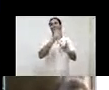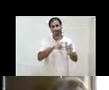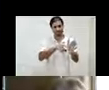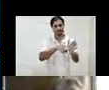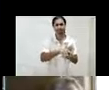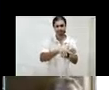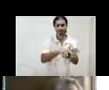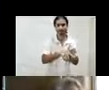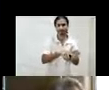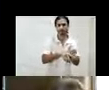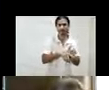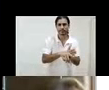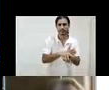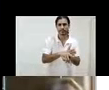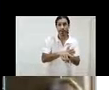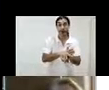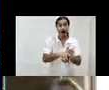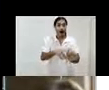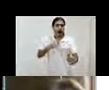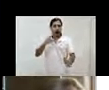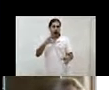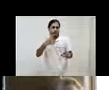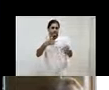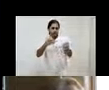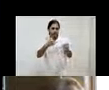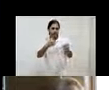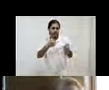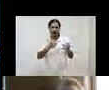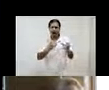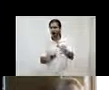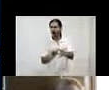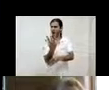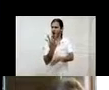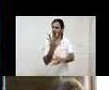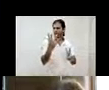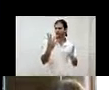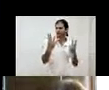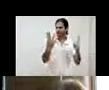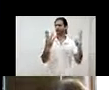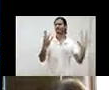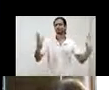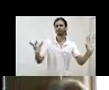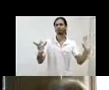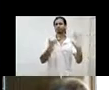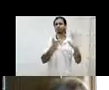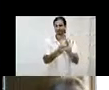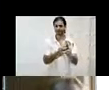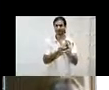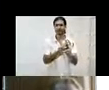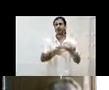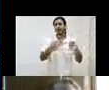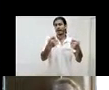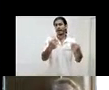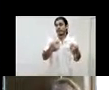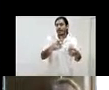acontecimentos e valores estão relacionados, porque nós levamos em conta o contexto dos